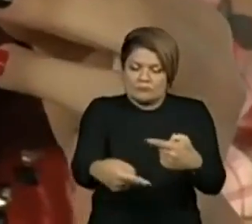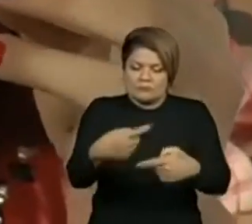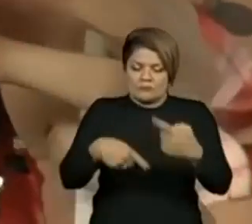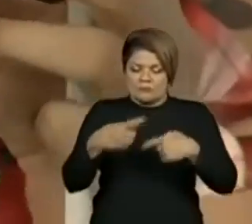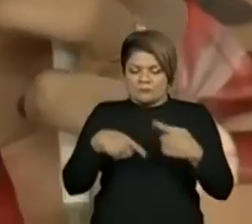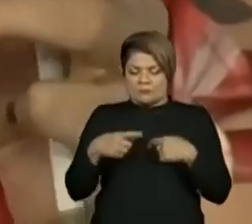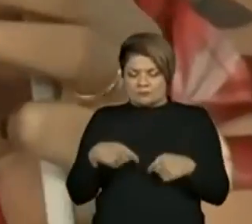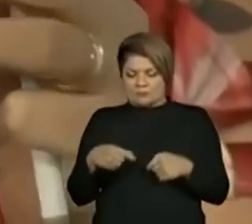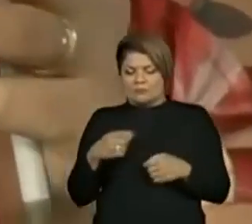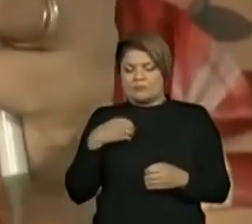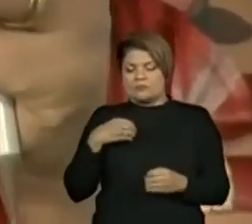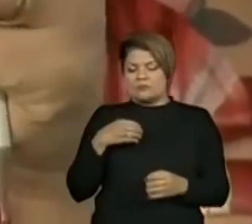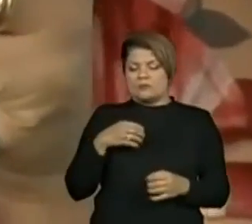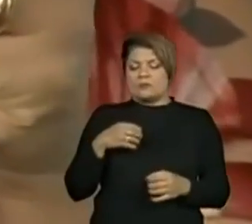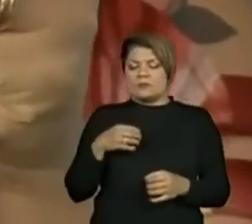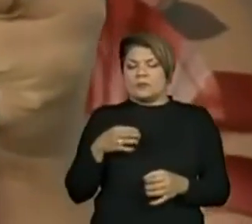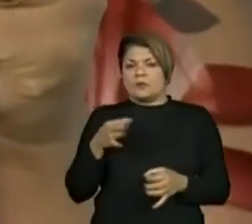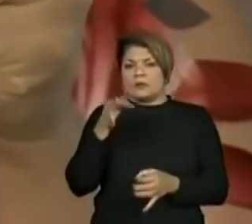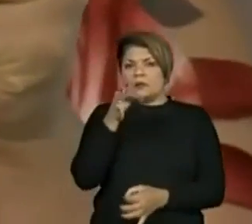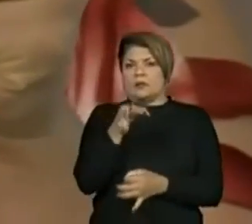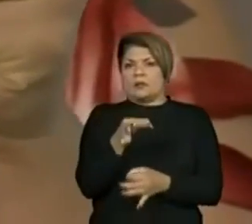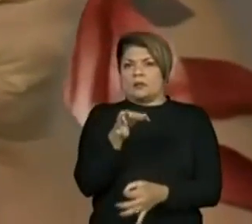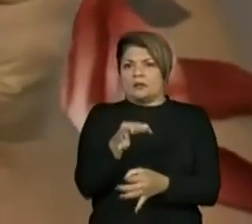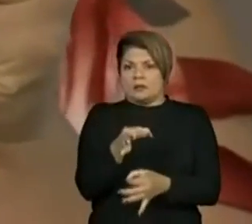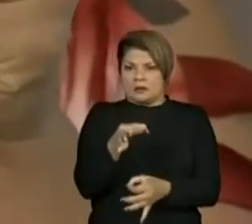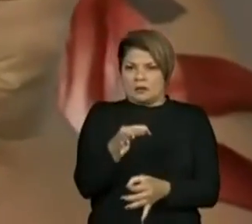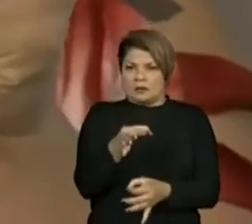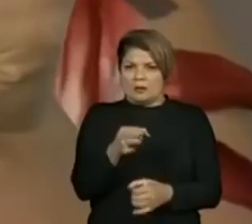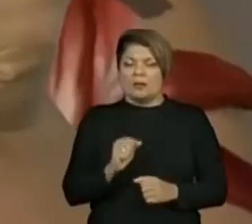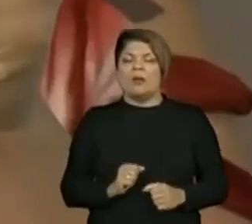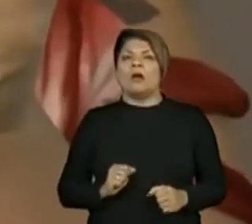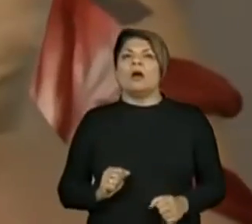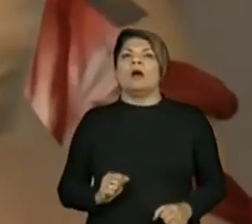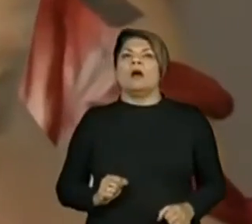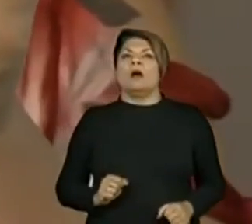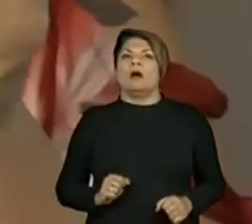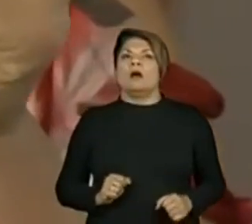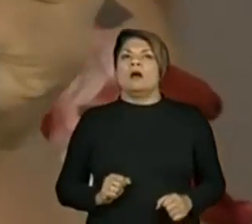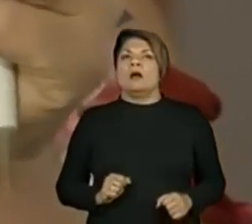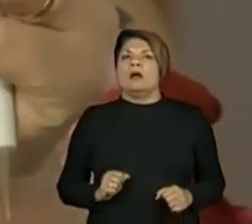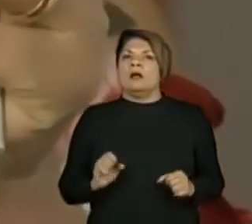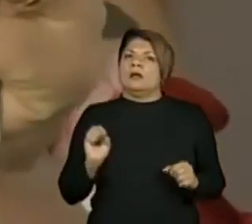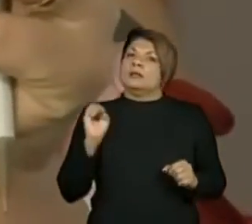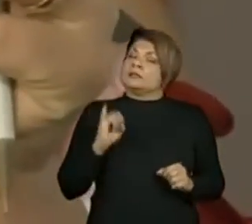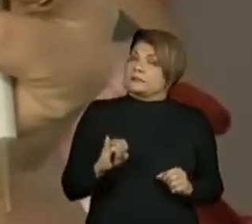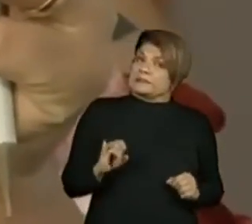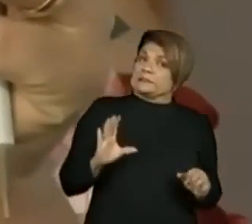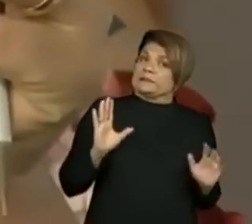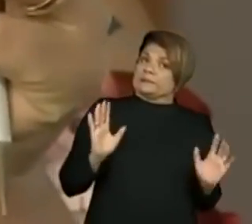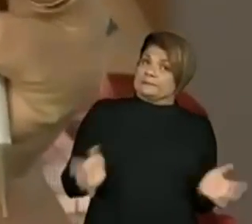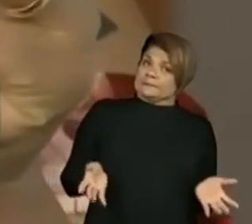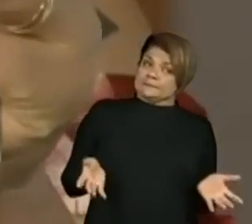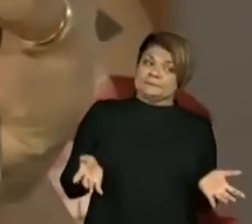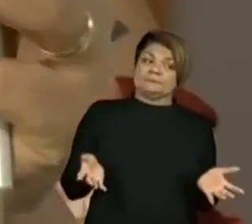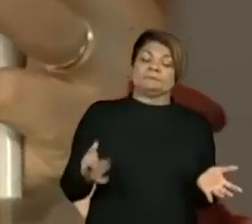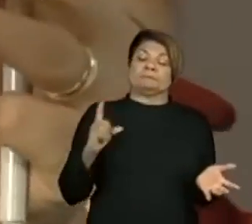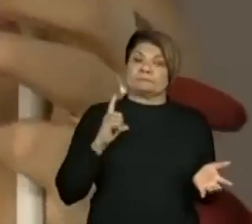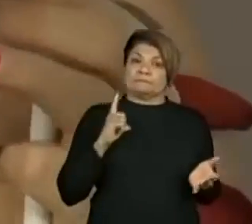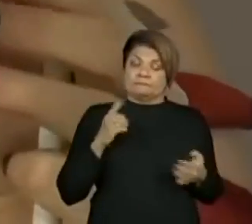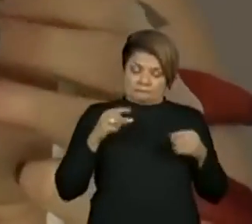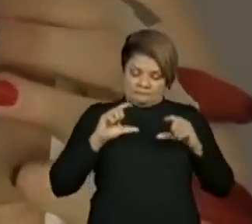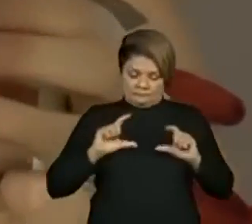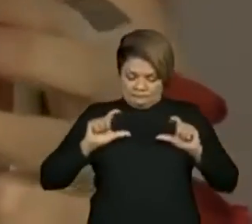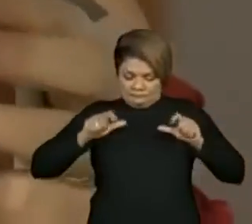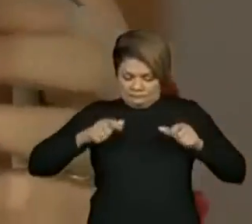bases circulares. Tem duas bases circulares. Se eu colocar ele virado assim, ele